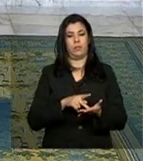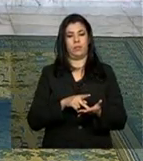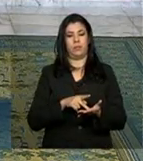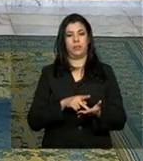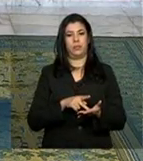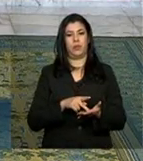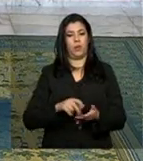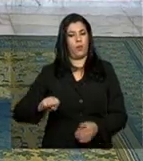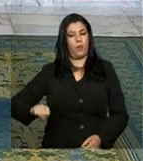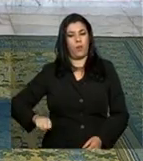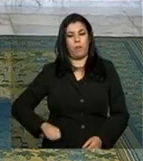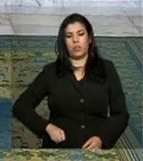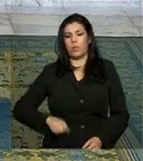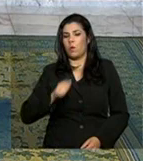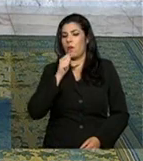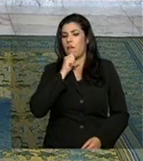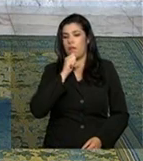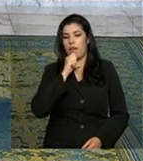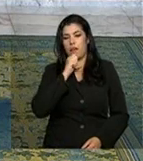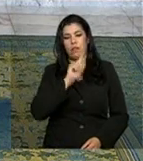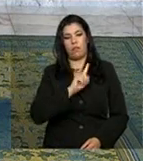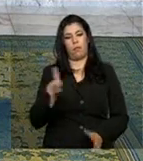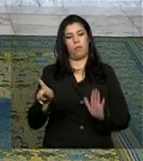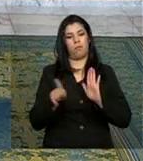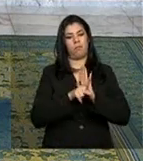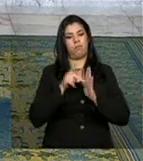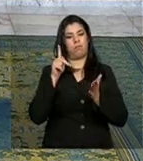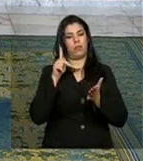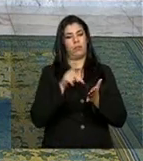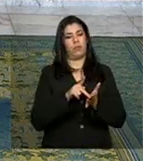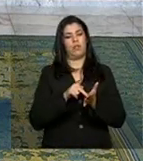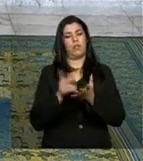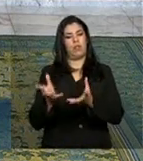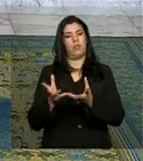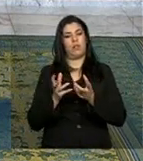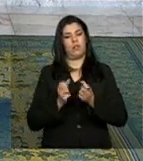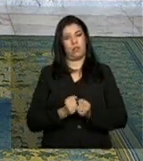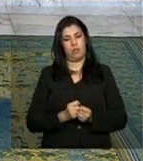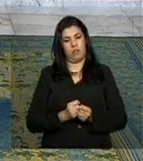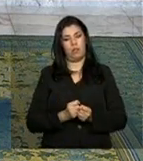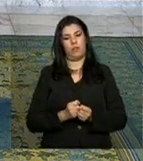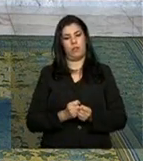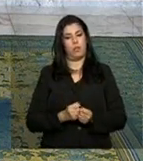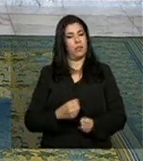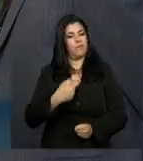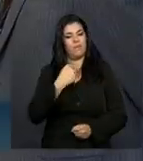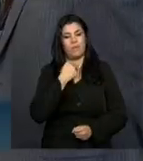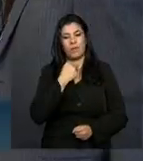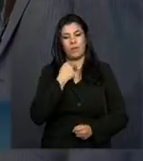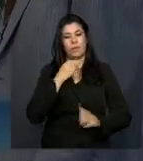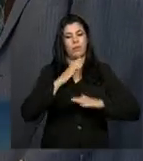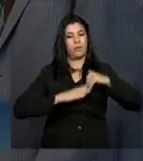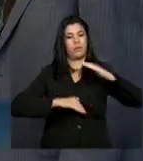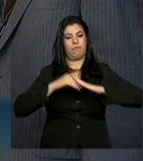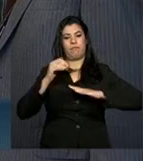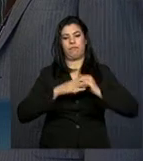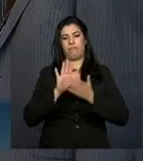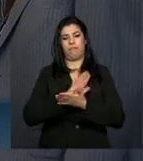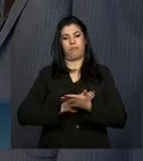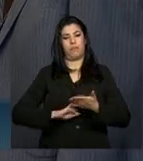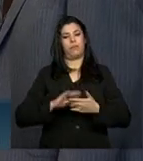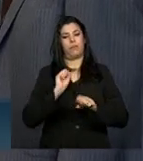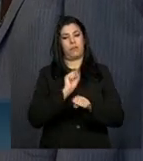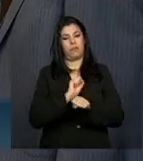embaixador não se considera como reconhecido oficialmente pelo país que o acolhe, portanto, não pode agir nessa qualidade. Essas